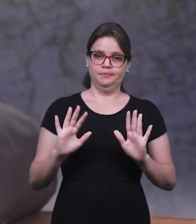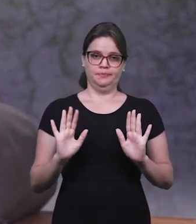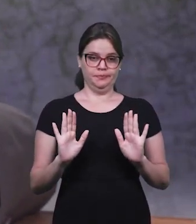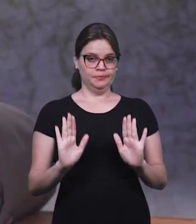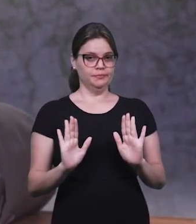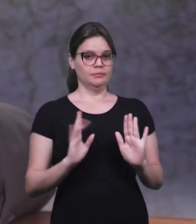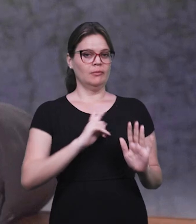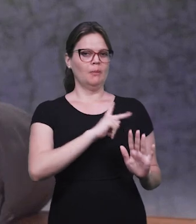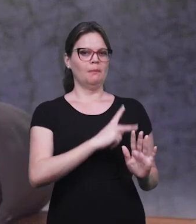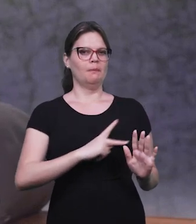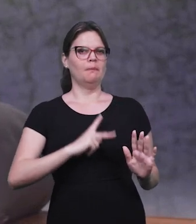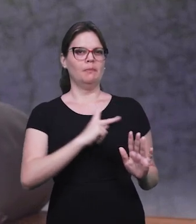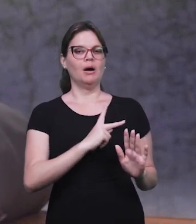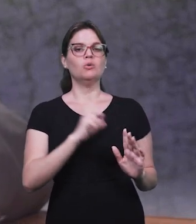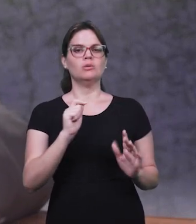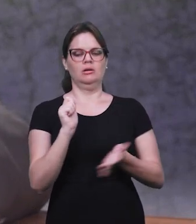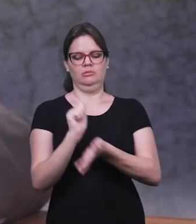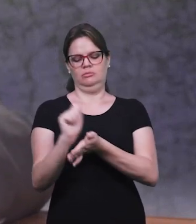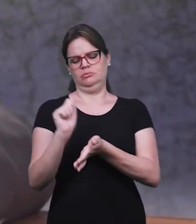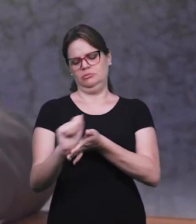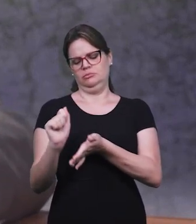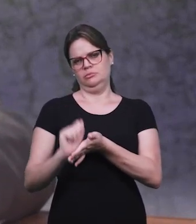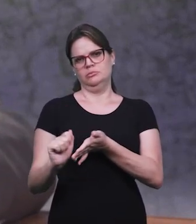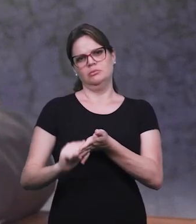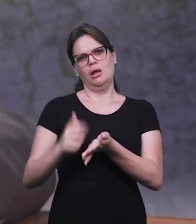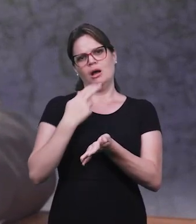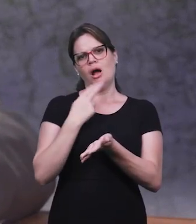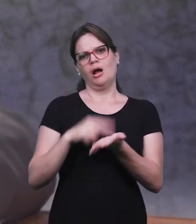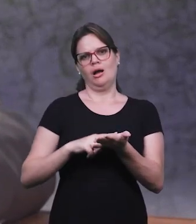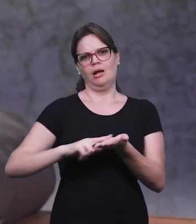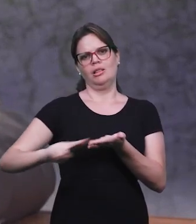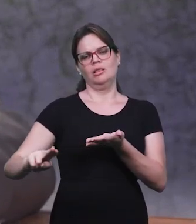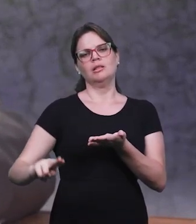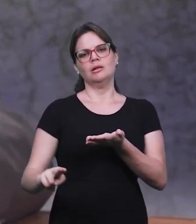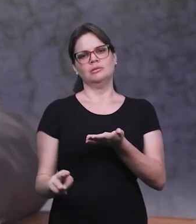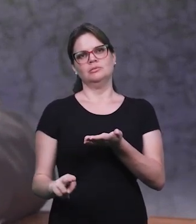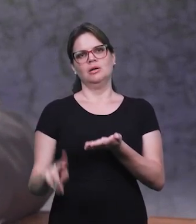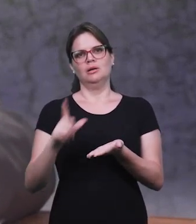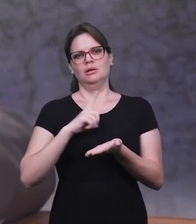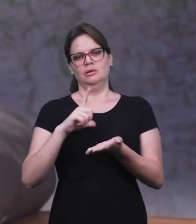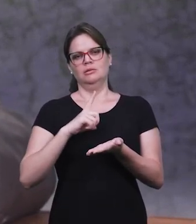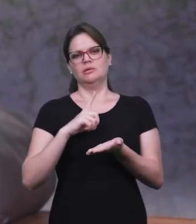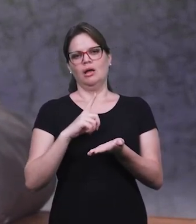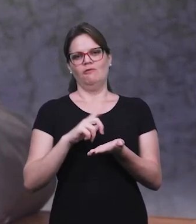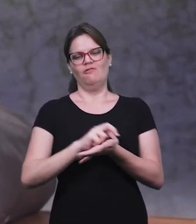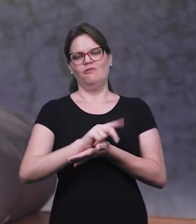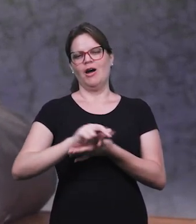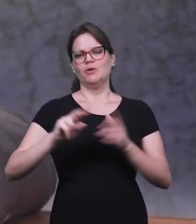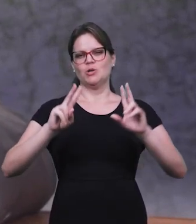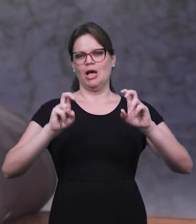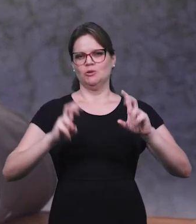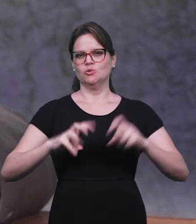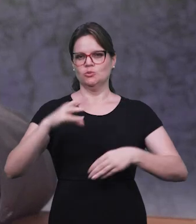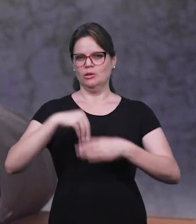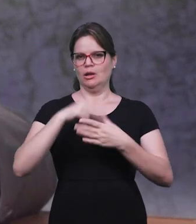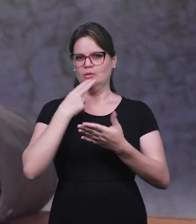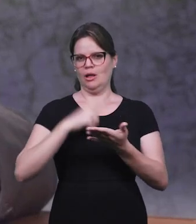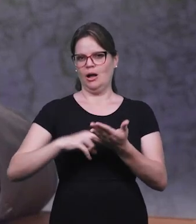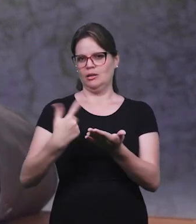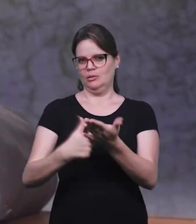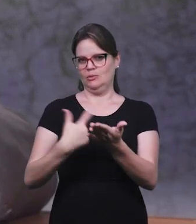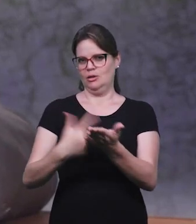muito fundamental, ele diz que a salvação não é pelas obras.